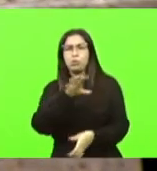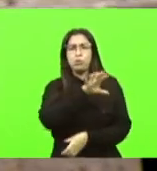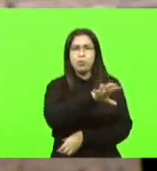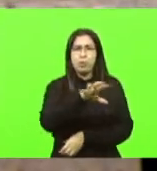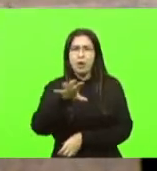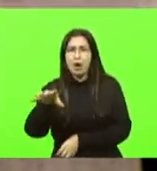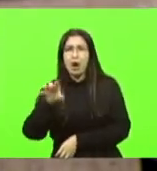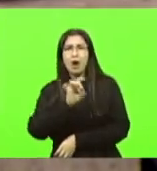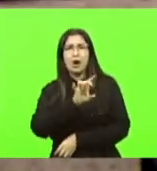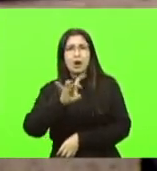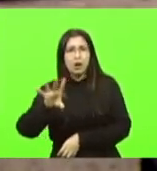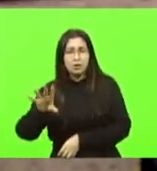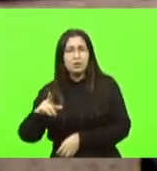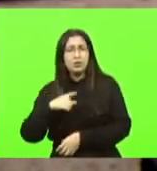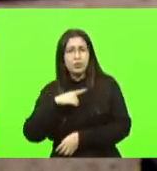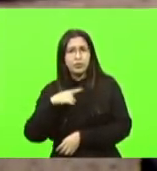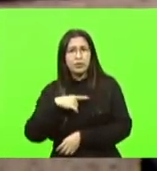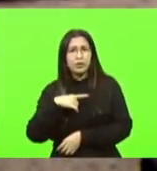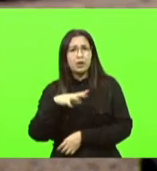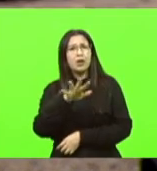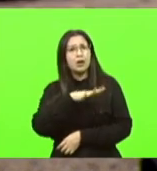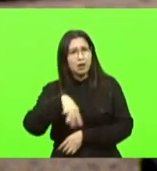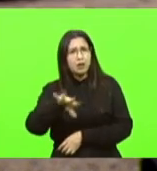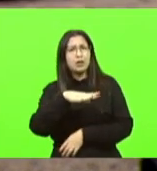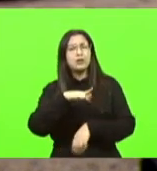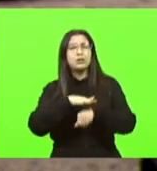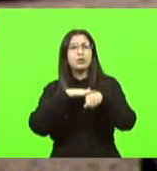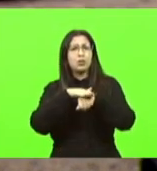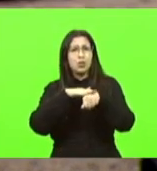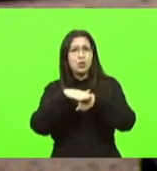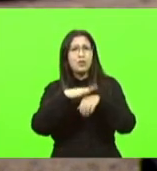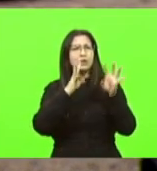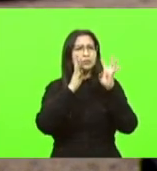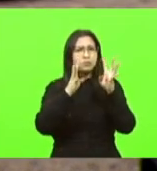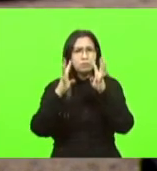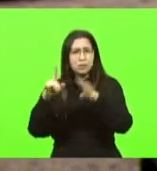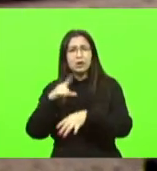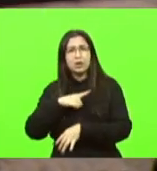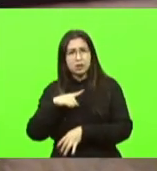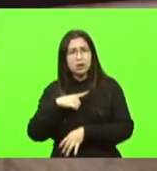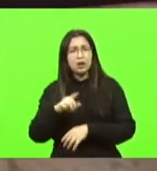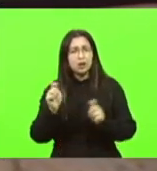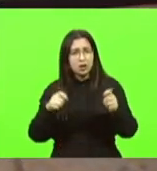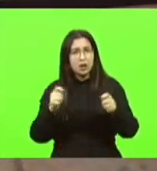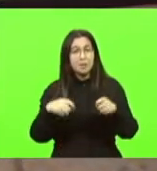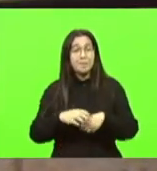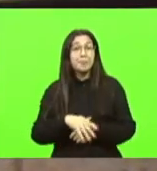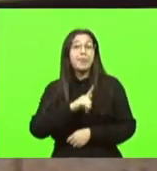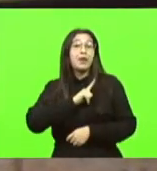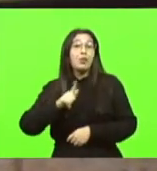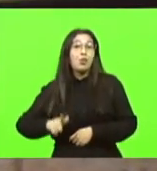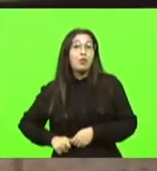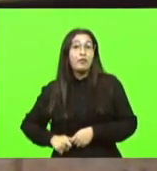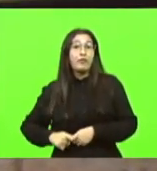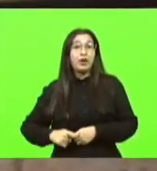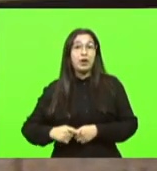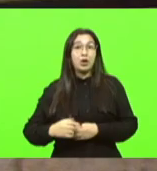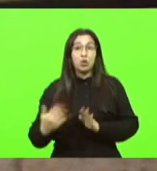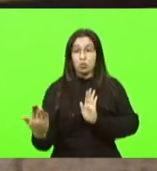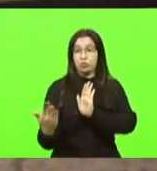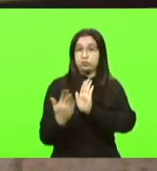como não teve diálogo a gente escutou Hoje teve oportunidade de de ouvir a todos Qual é que teve diálogo o governo não me procurou